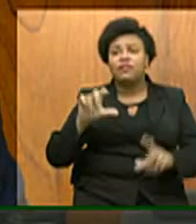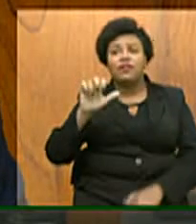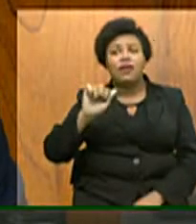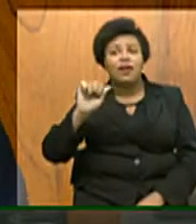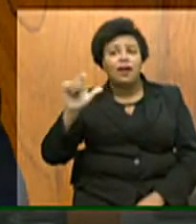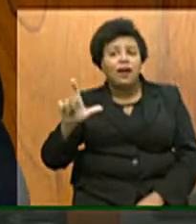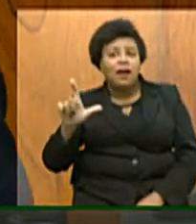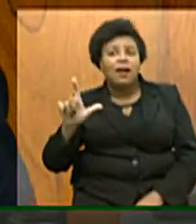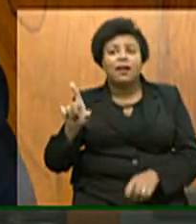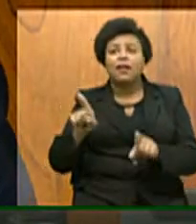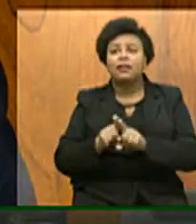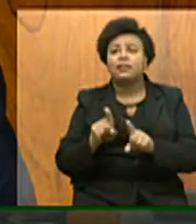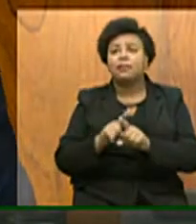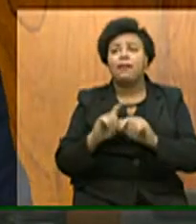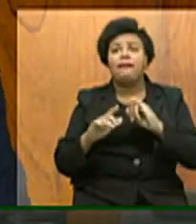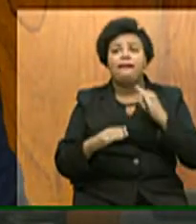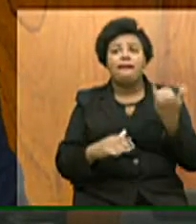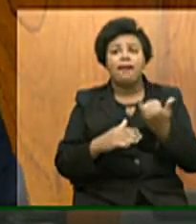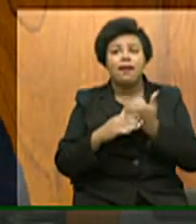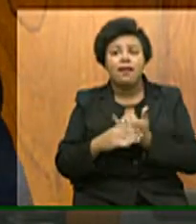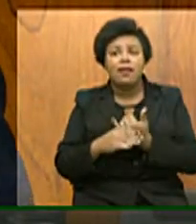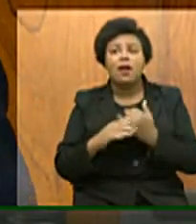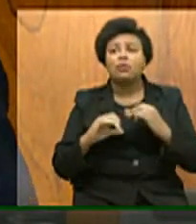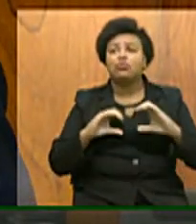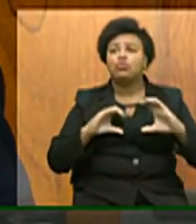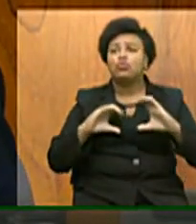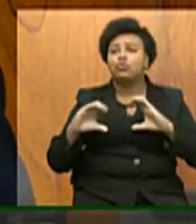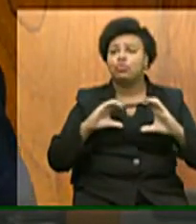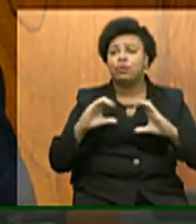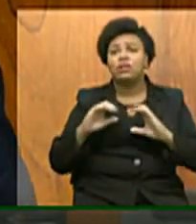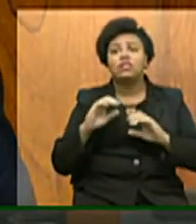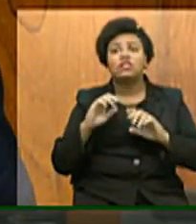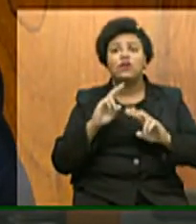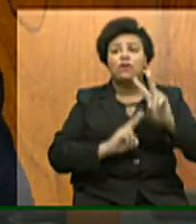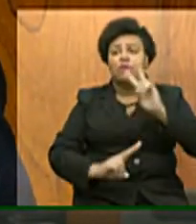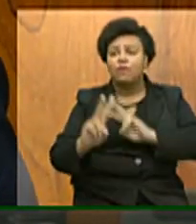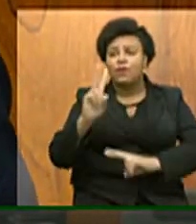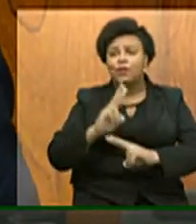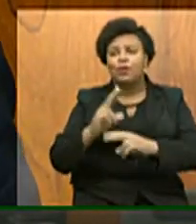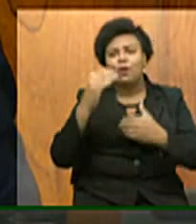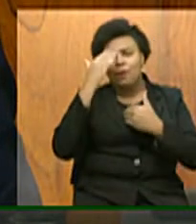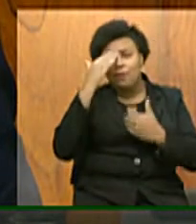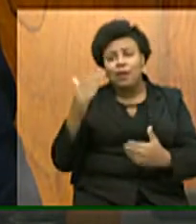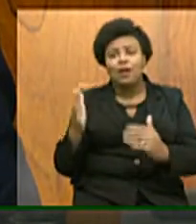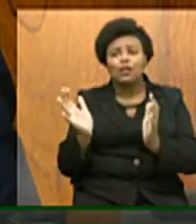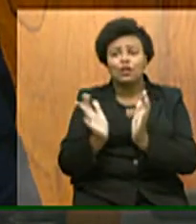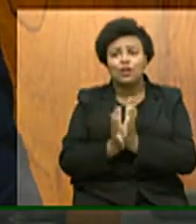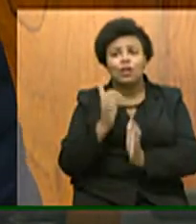pelos demais canais de comunicação virtuais. Muito obrigado a todos, colegas,